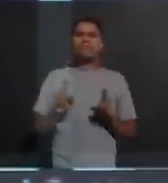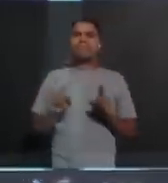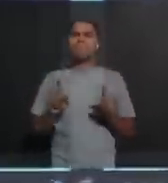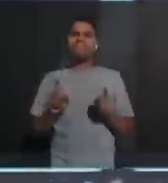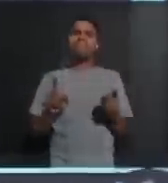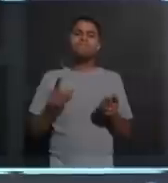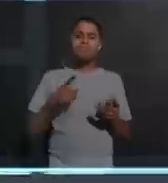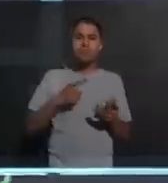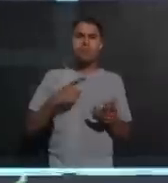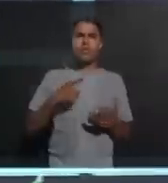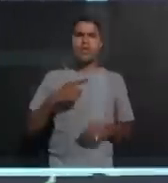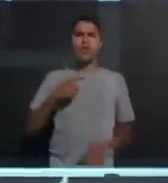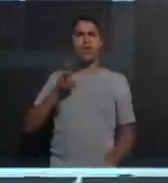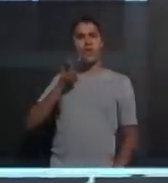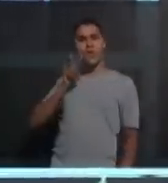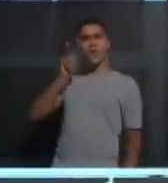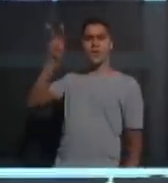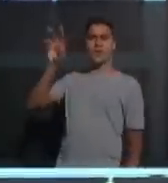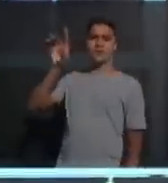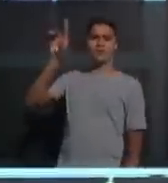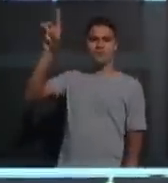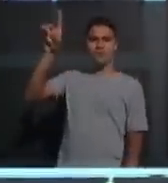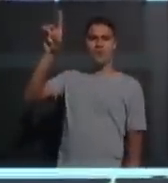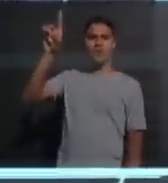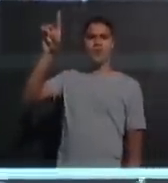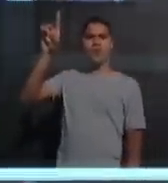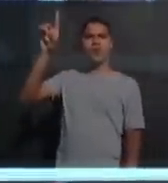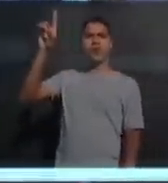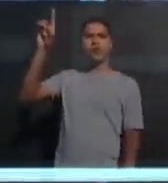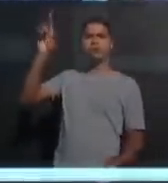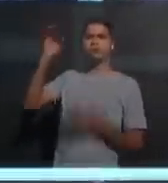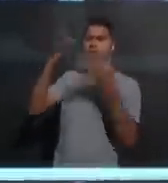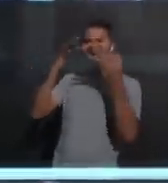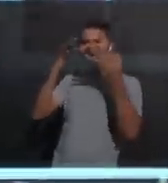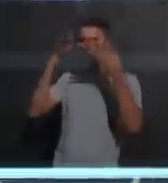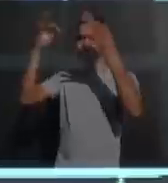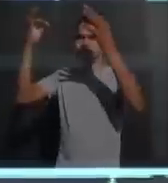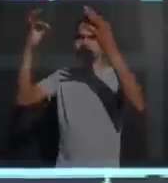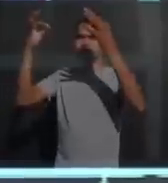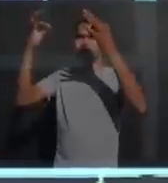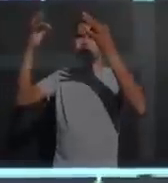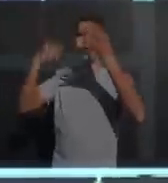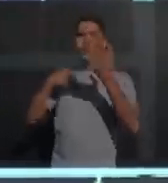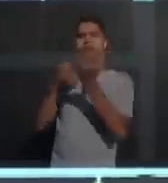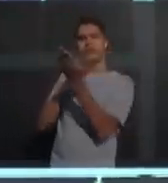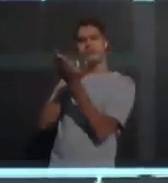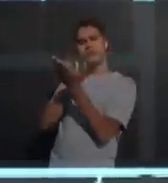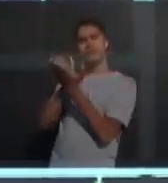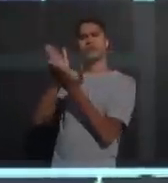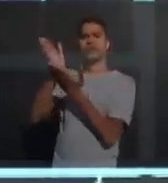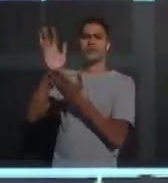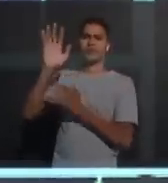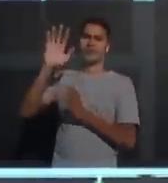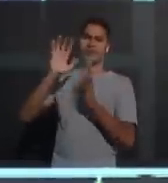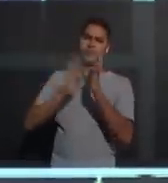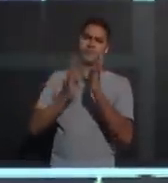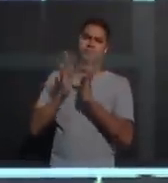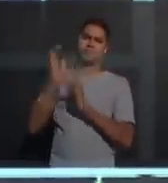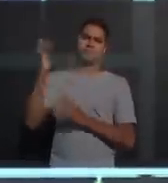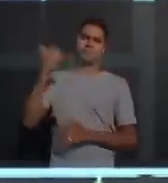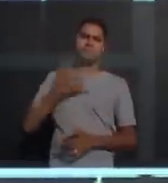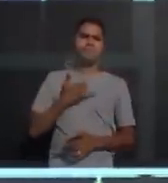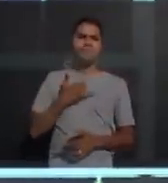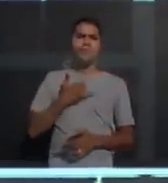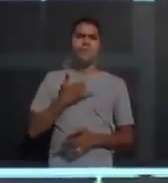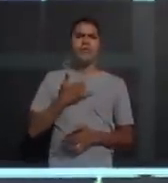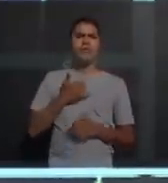eu tenho que olhar pra ele eu tenho que escutar a voz dele e eu tenho que ouvir as direções do meu mestre eu